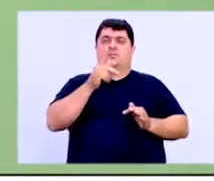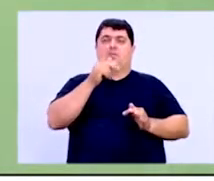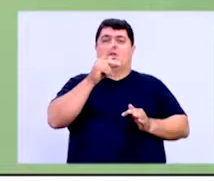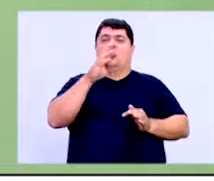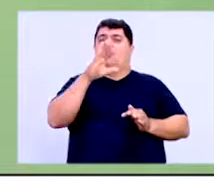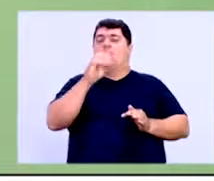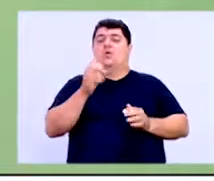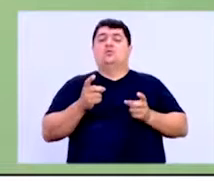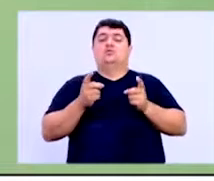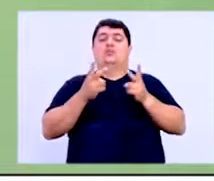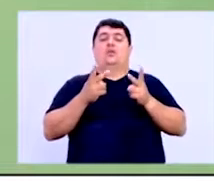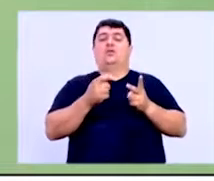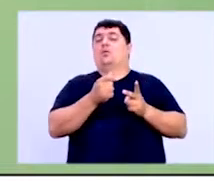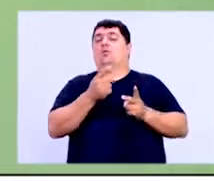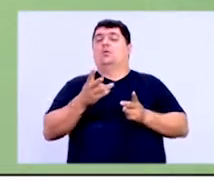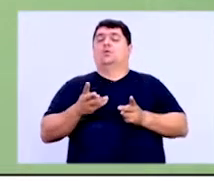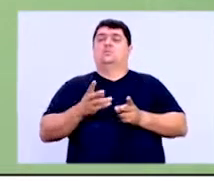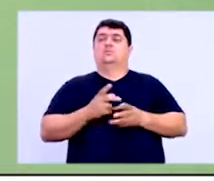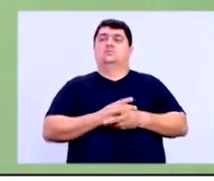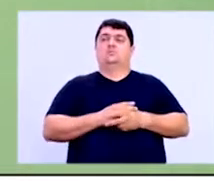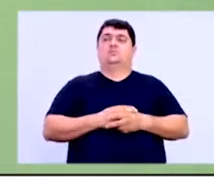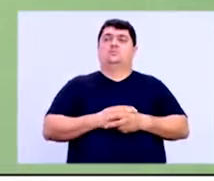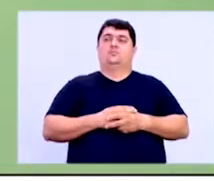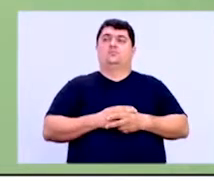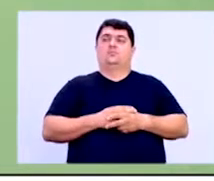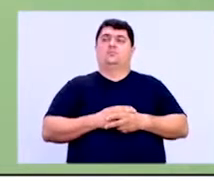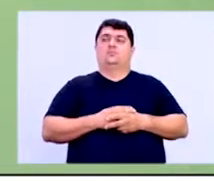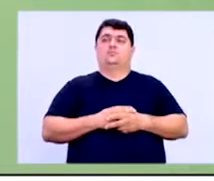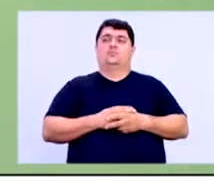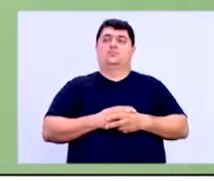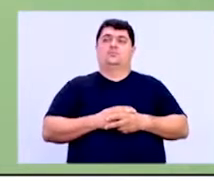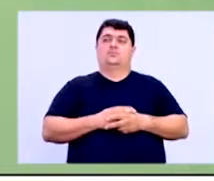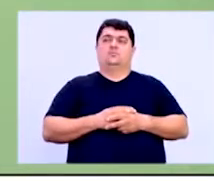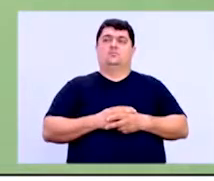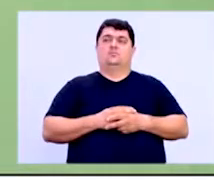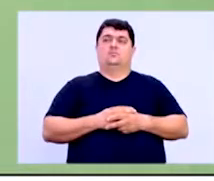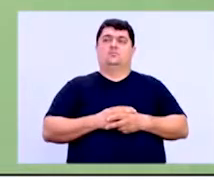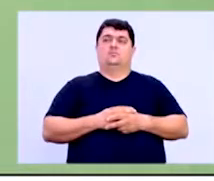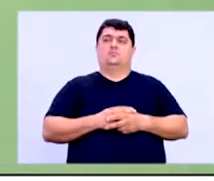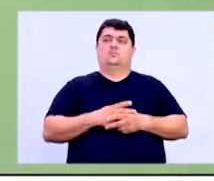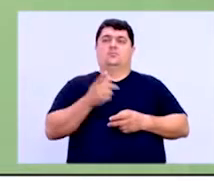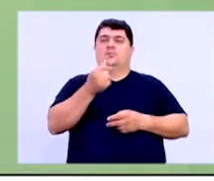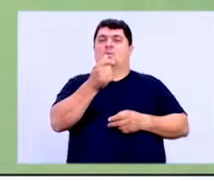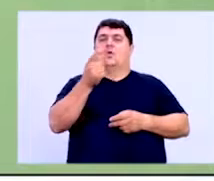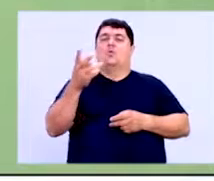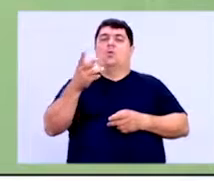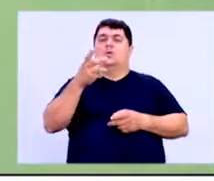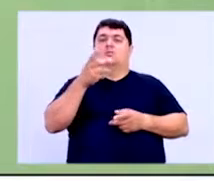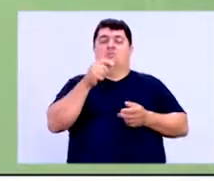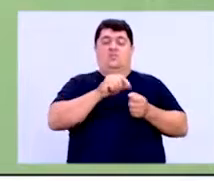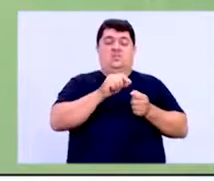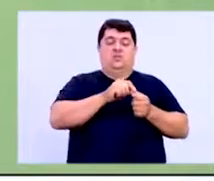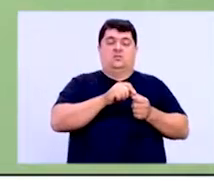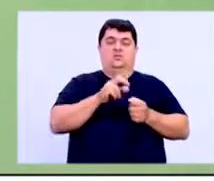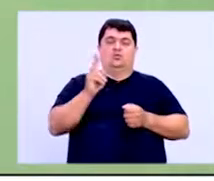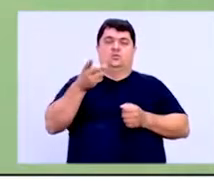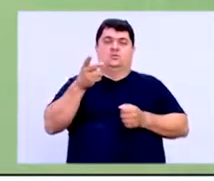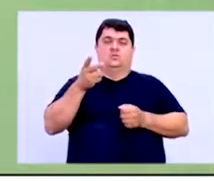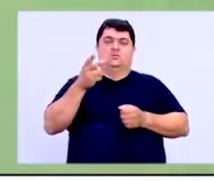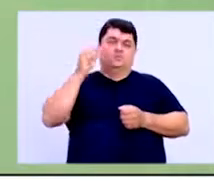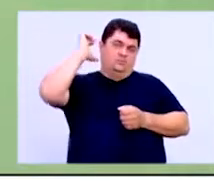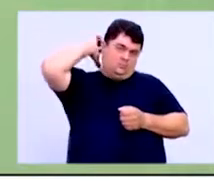saber o preço que eu posso praticar, que eu quero praticar. Qual é o custo do meu produto?